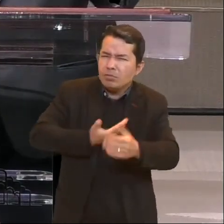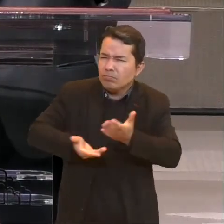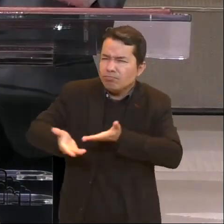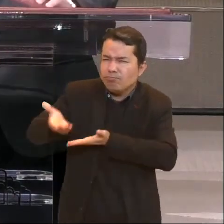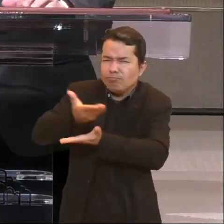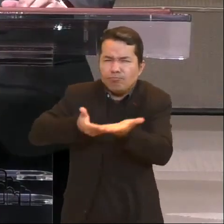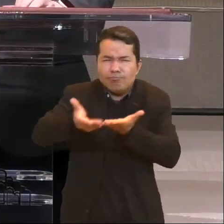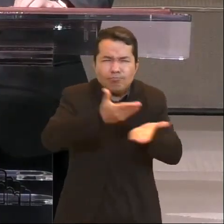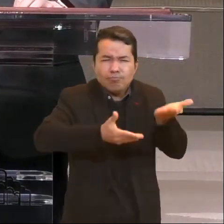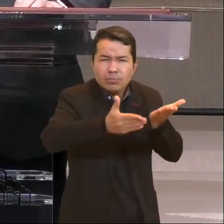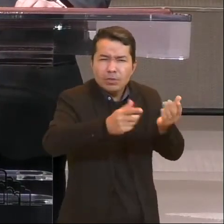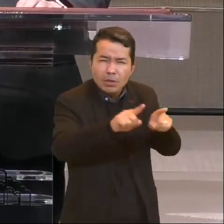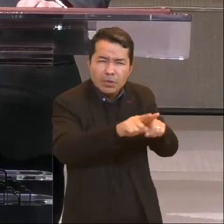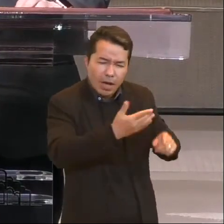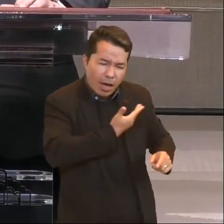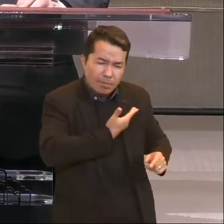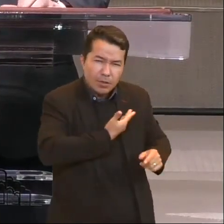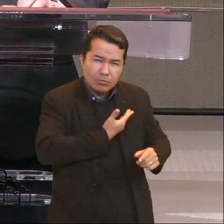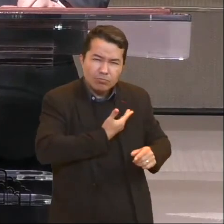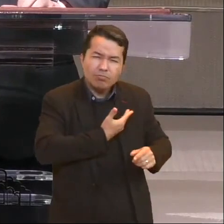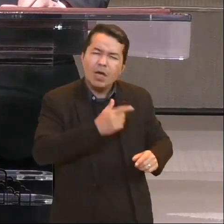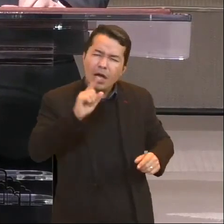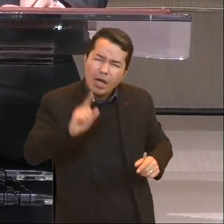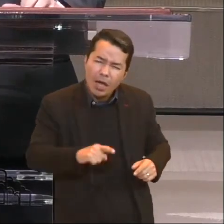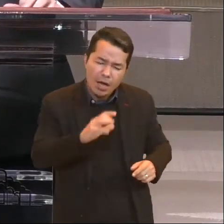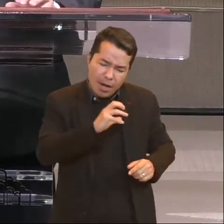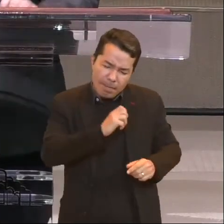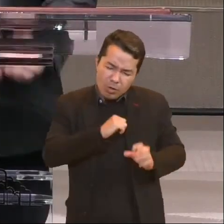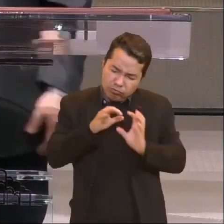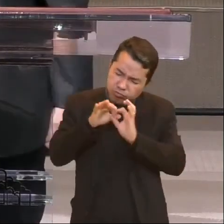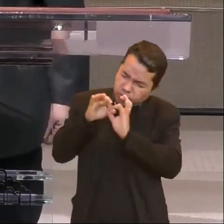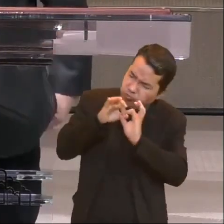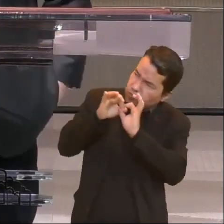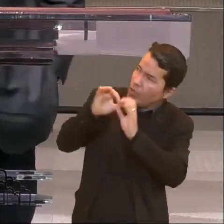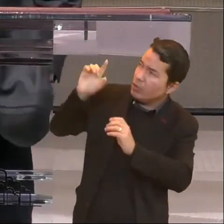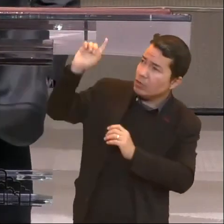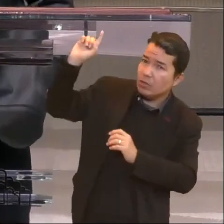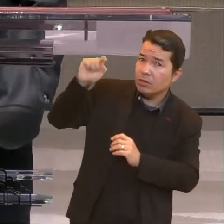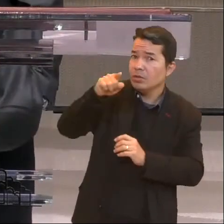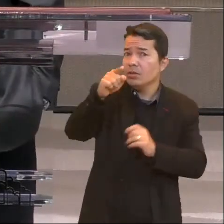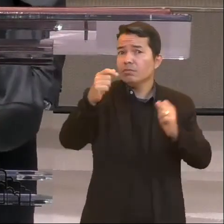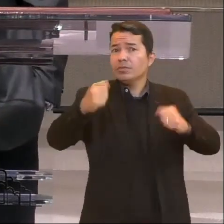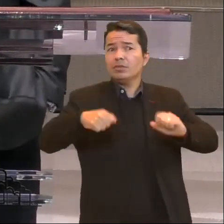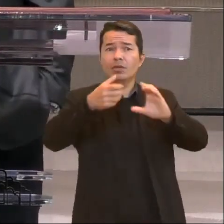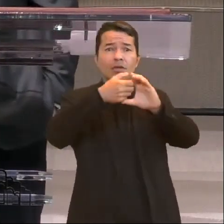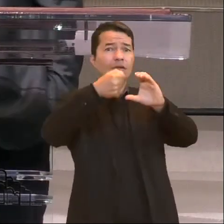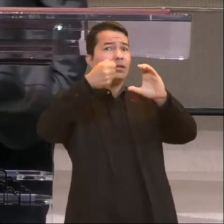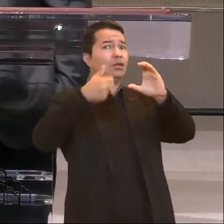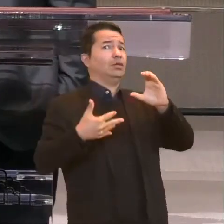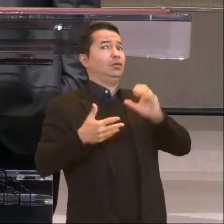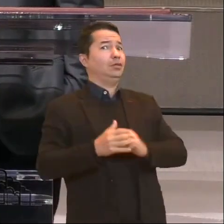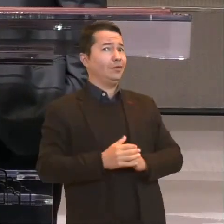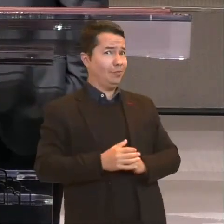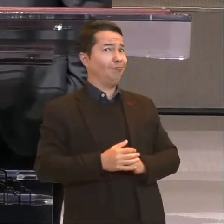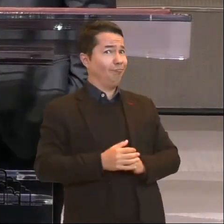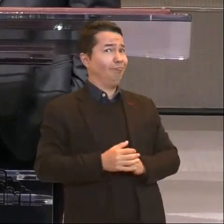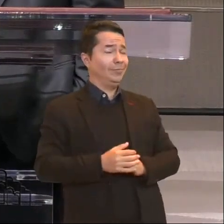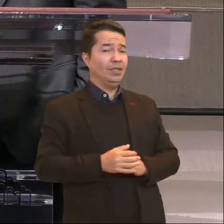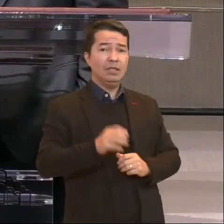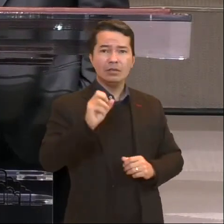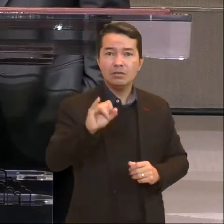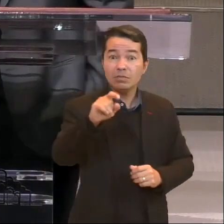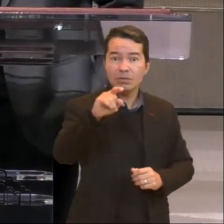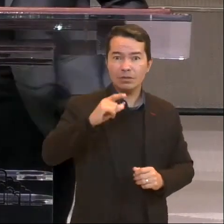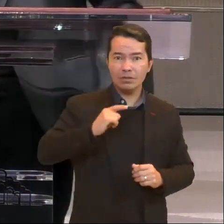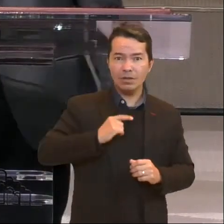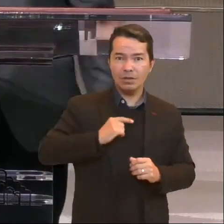cristã juntem o amor. Pois são essas as qualidades que vocês precisam ter. Se vocês as